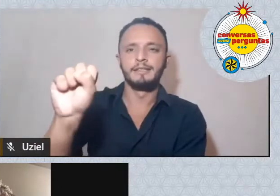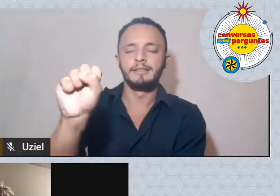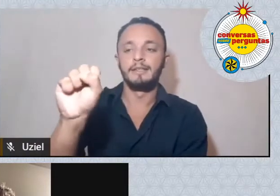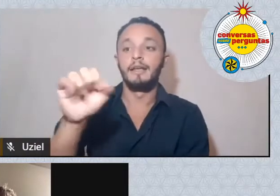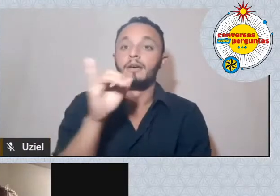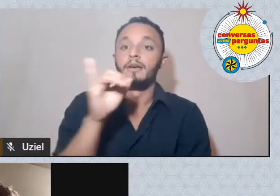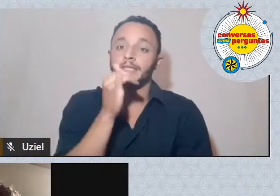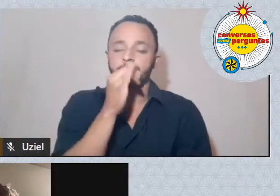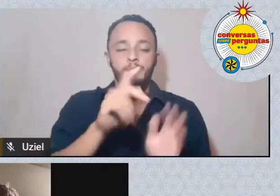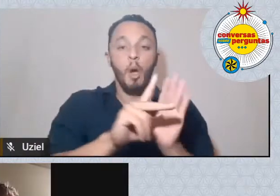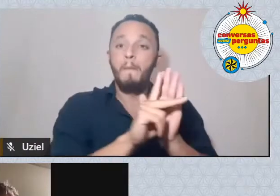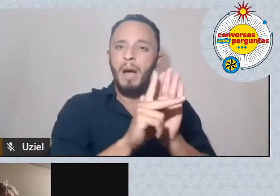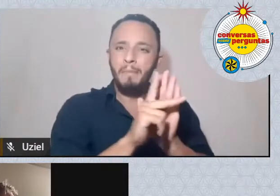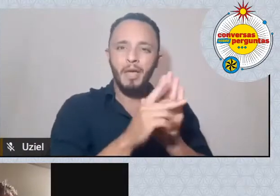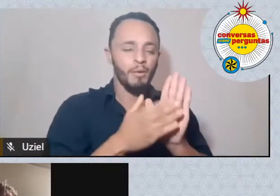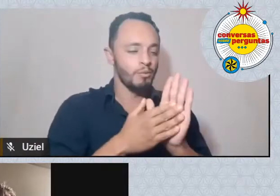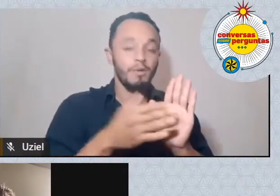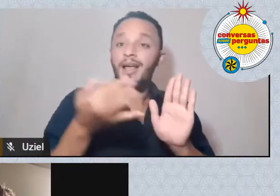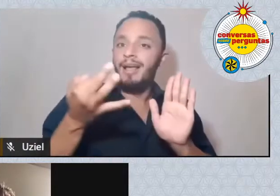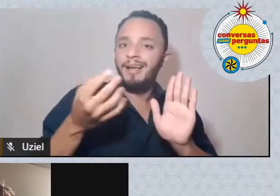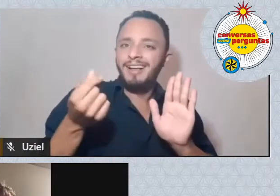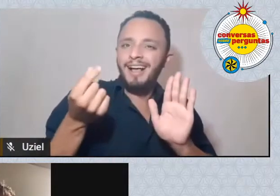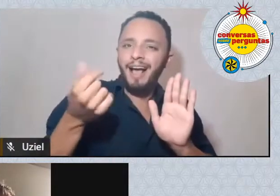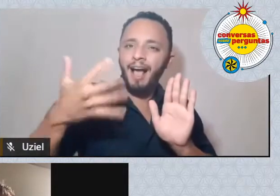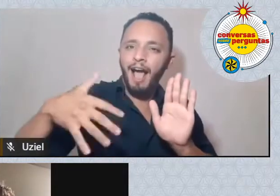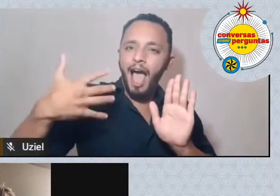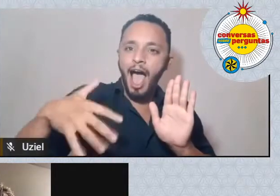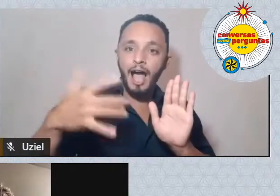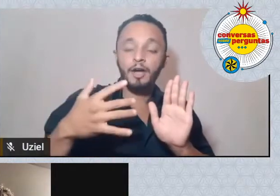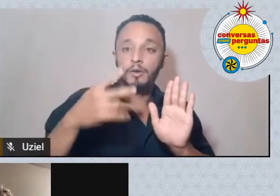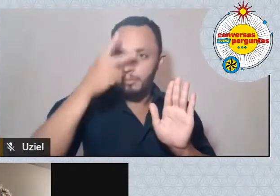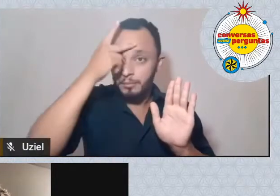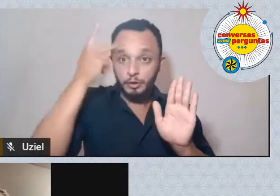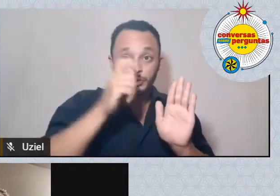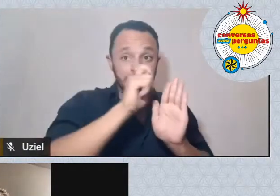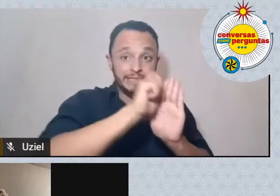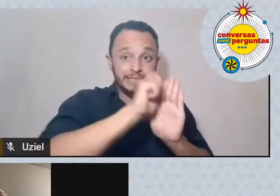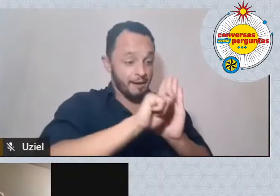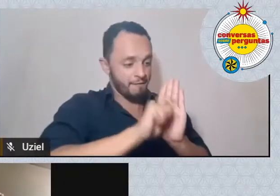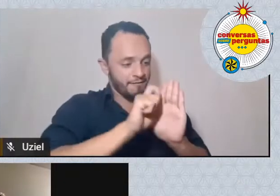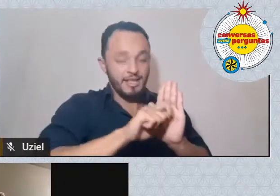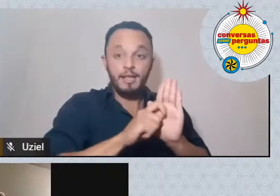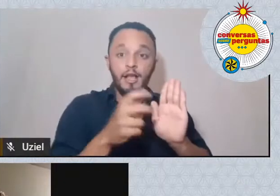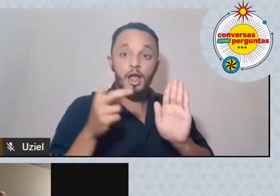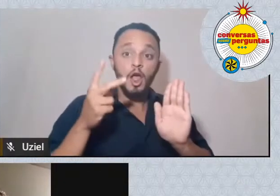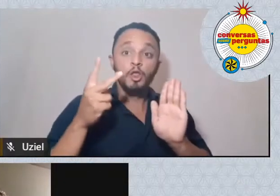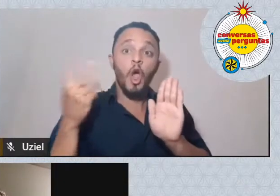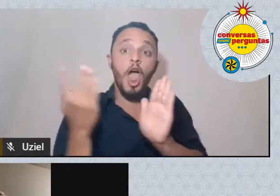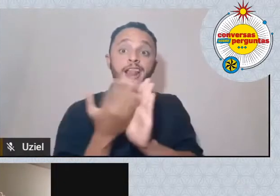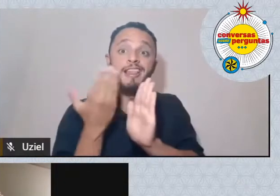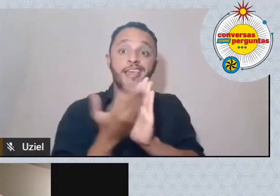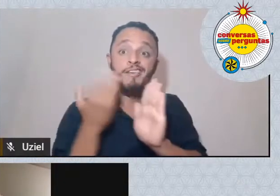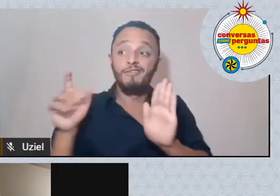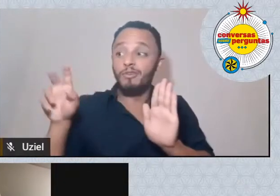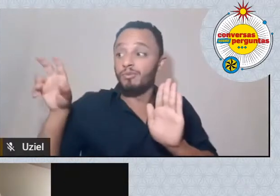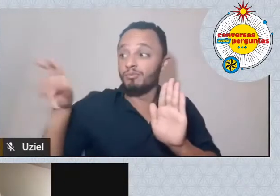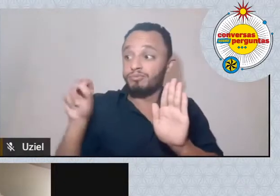muito caro, as pessoas aproveitavam e escreviam 2 livros em um. A origem da palavra